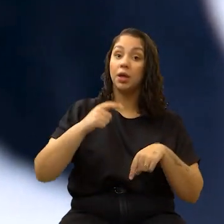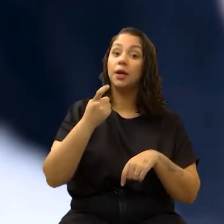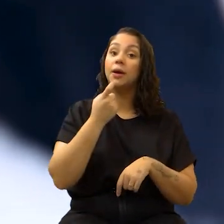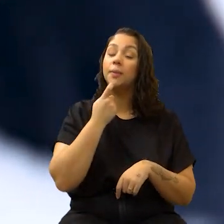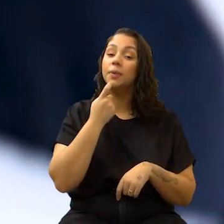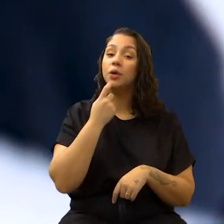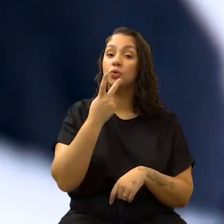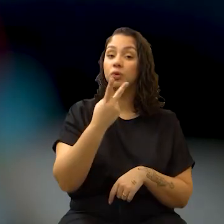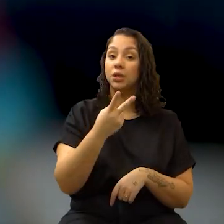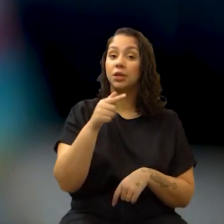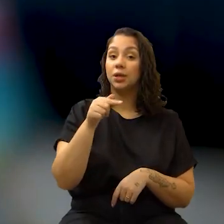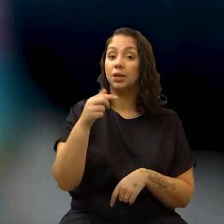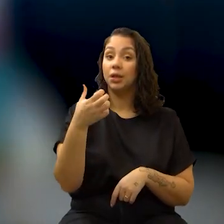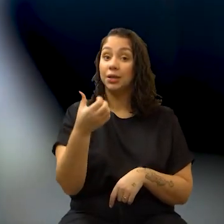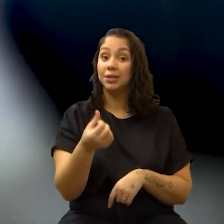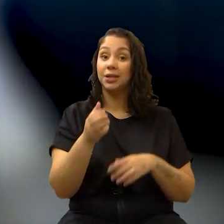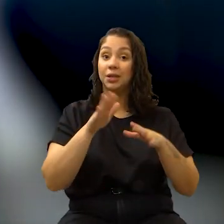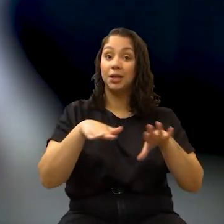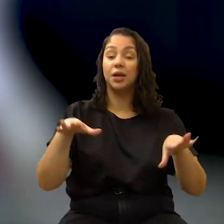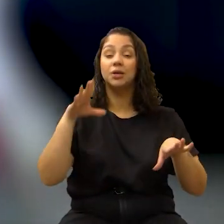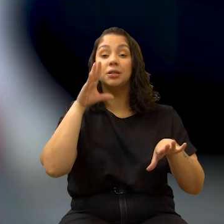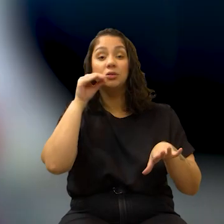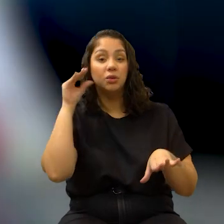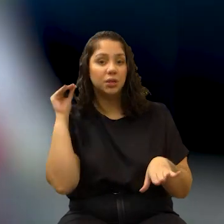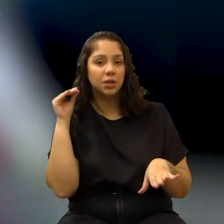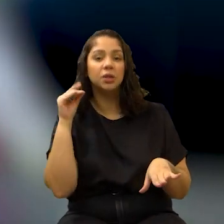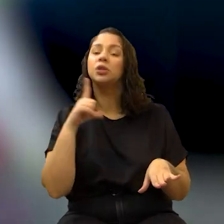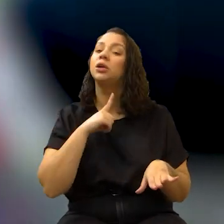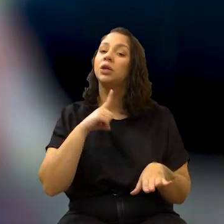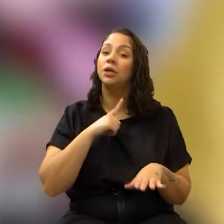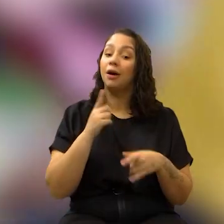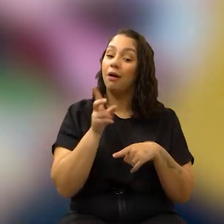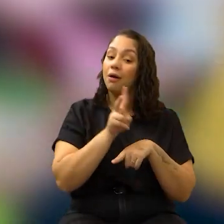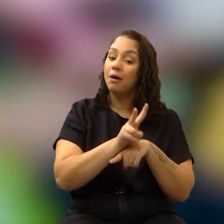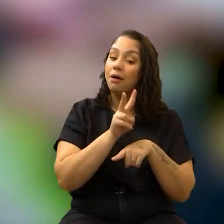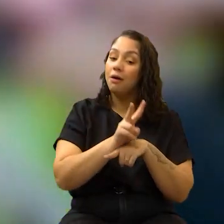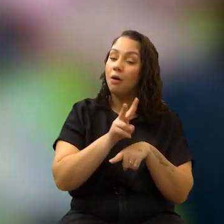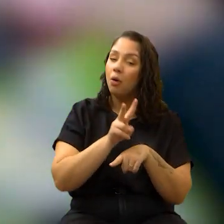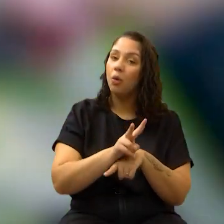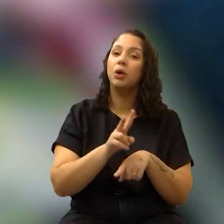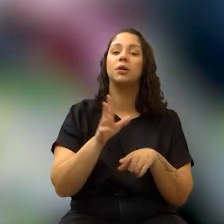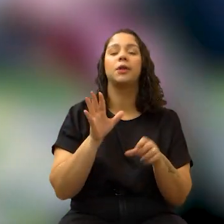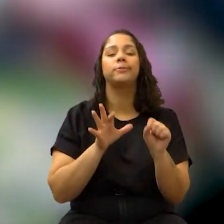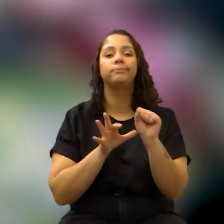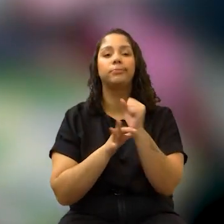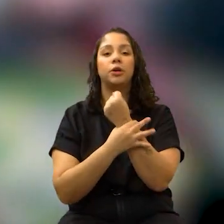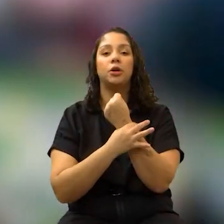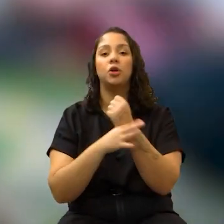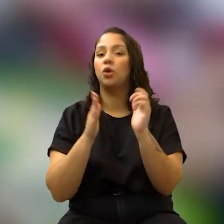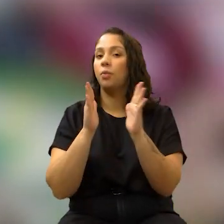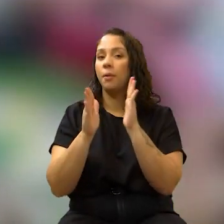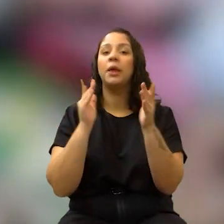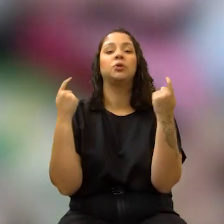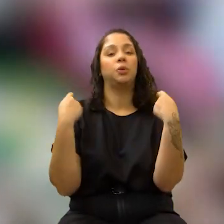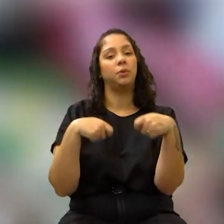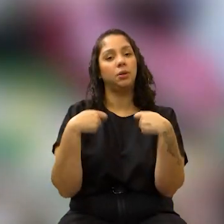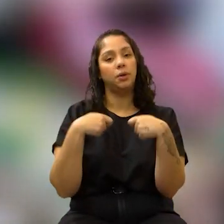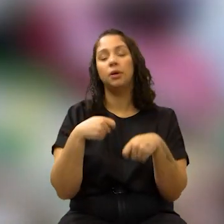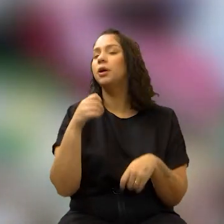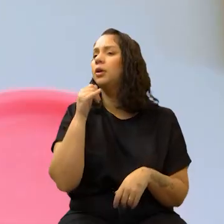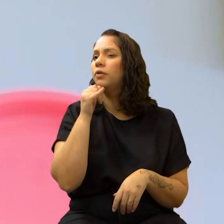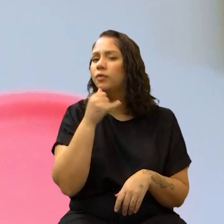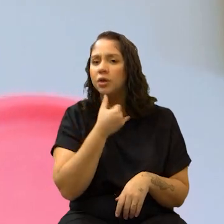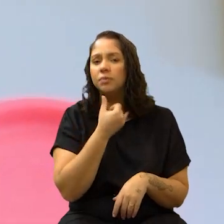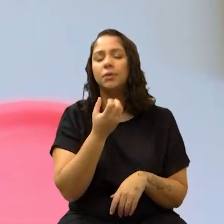Campinas 276 crianças e adolescentes que receberam cuidado e proteção enquanto